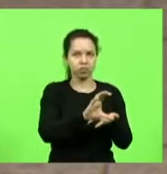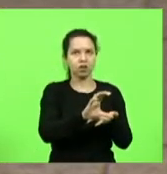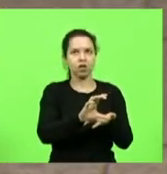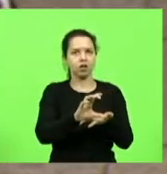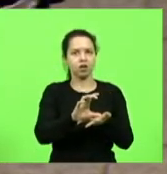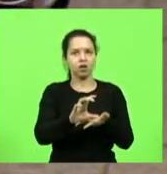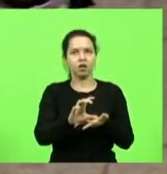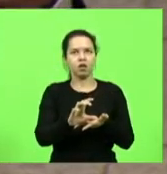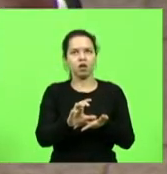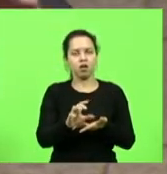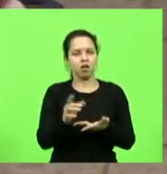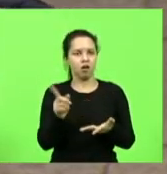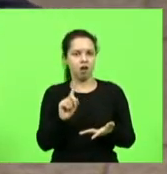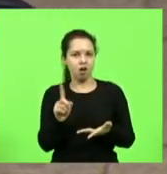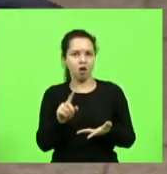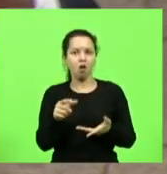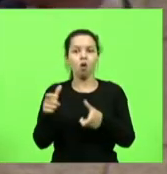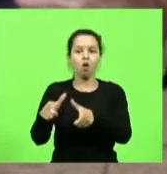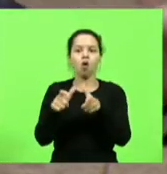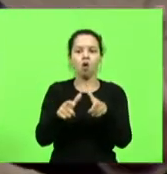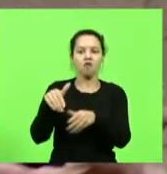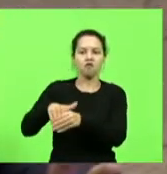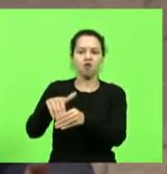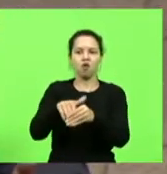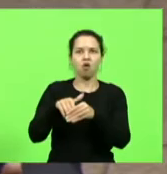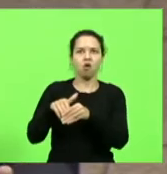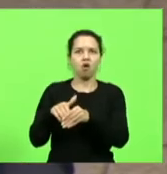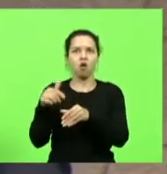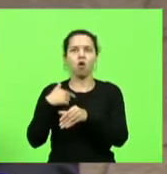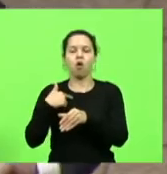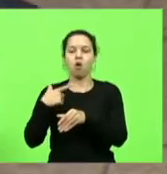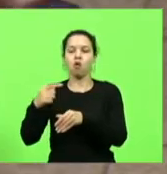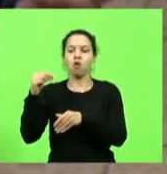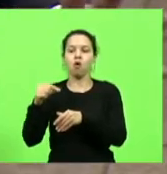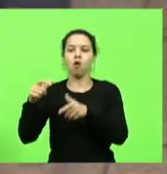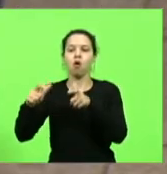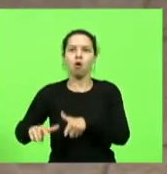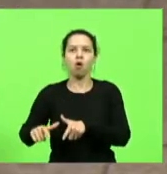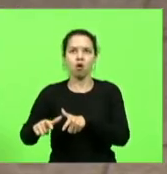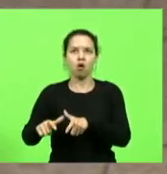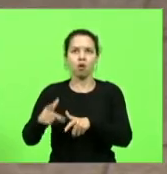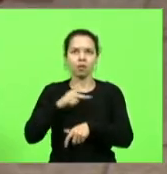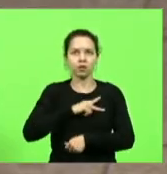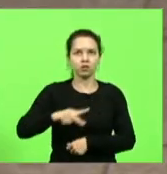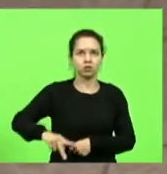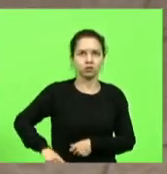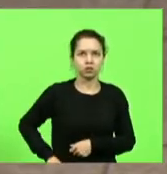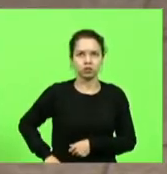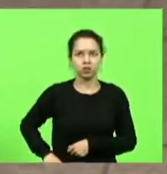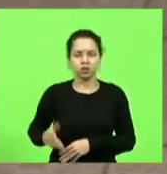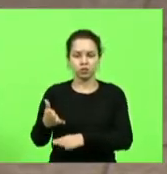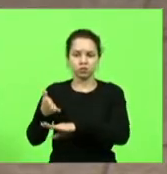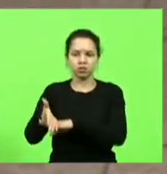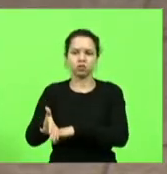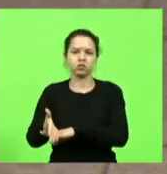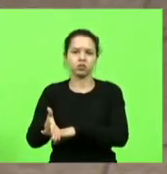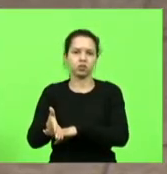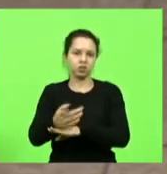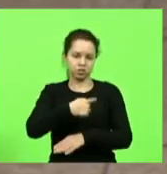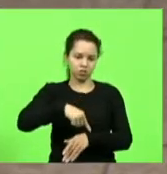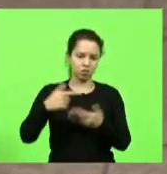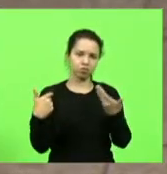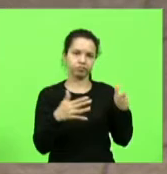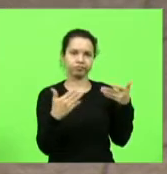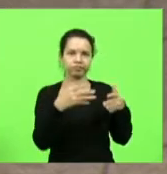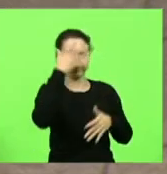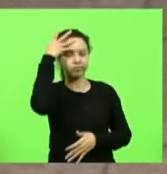viram, onde é que tem mais votos, onde é que eu vou ganhar a eleição para presidente e tal, e vão e nós somos esquecidos.